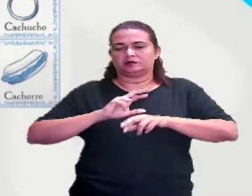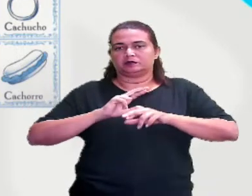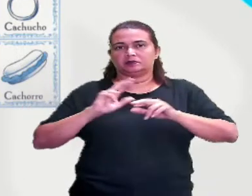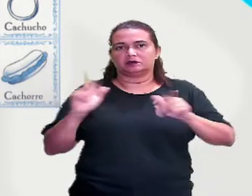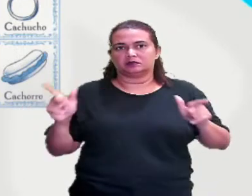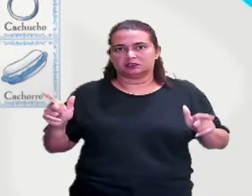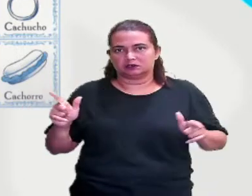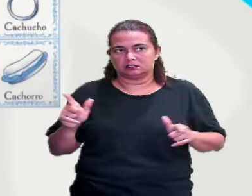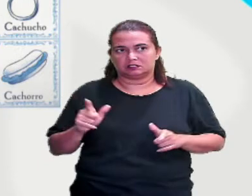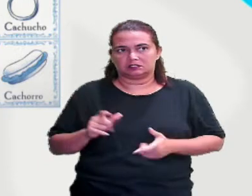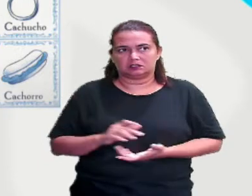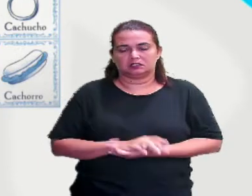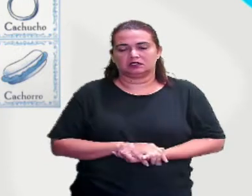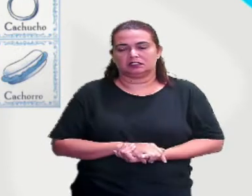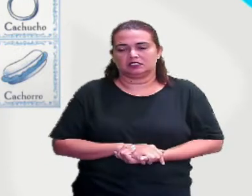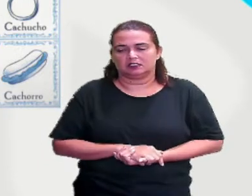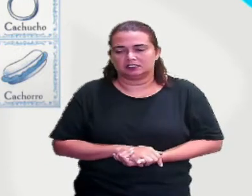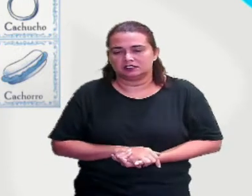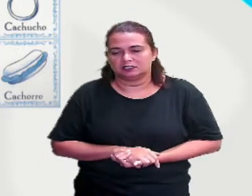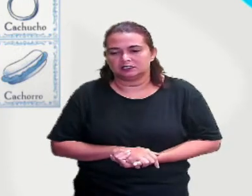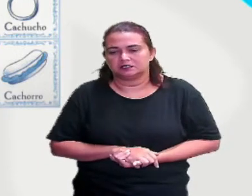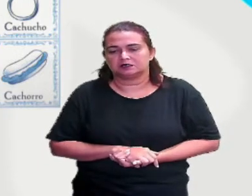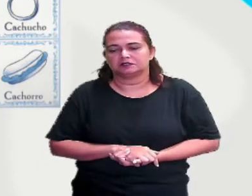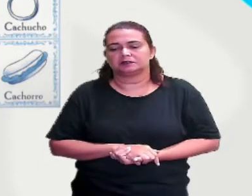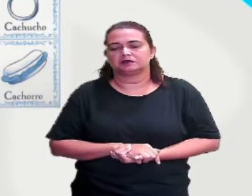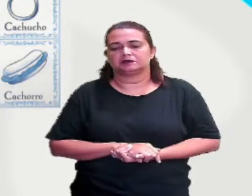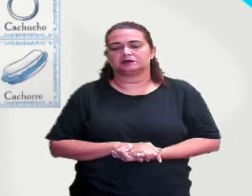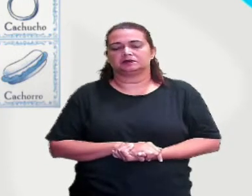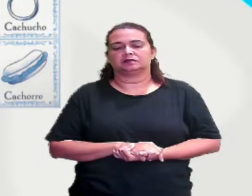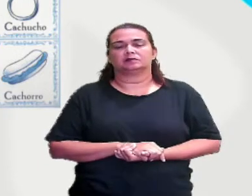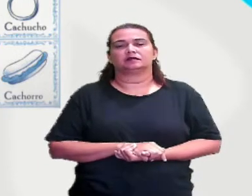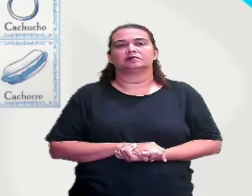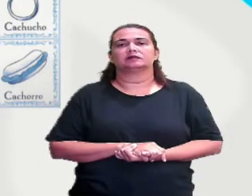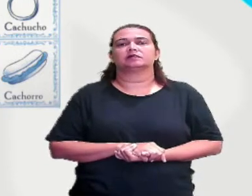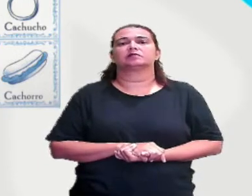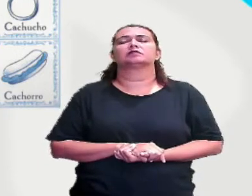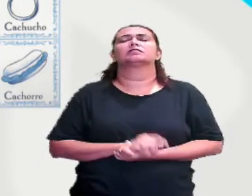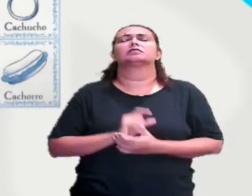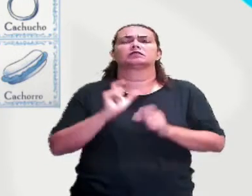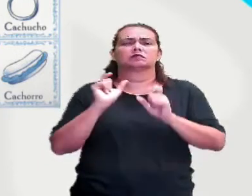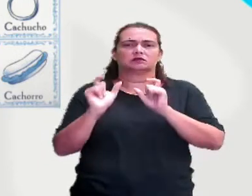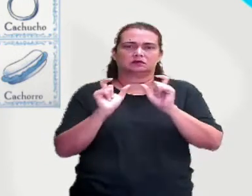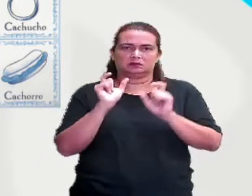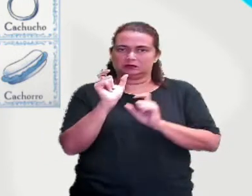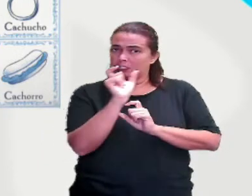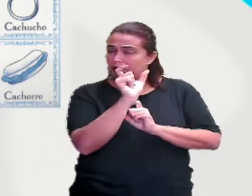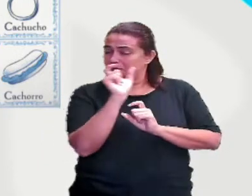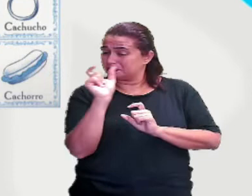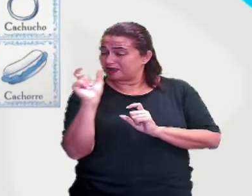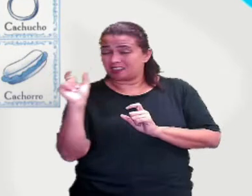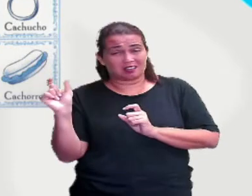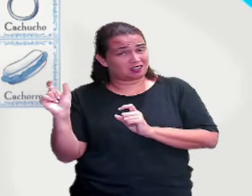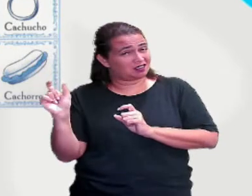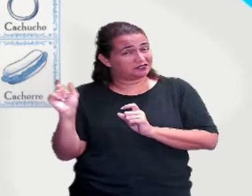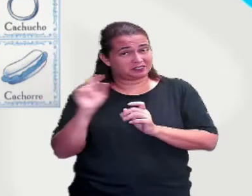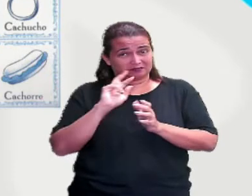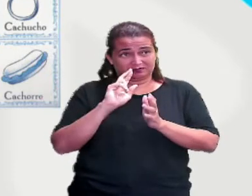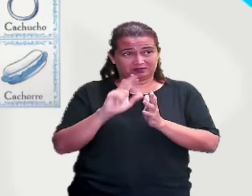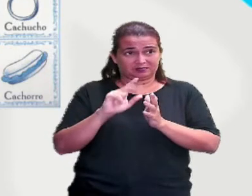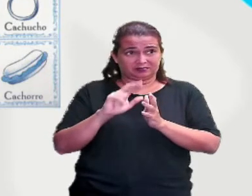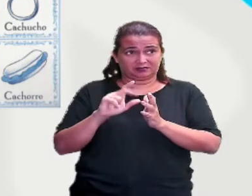penso rápido, ok? Então, muitas palavras, né? Muitas palavras,